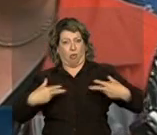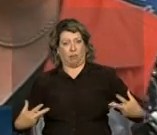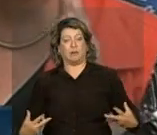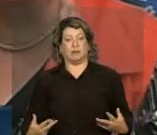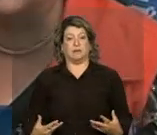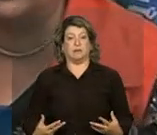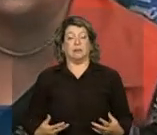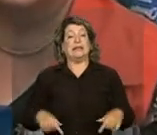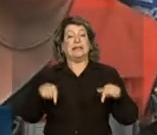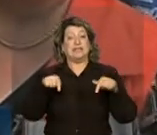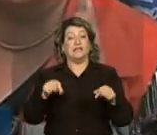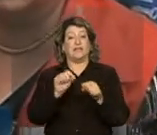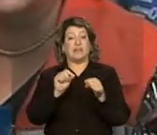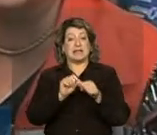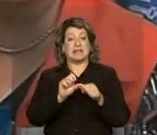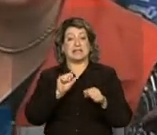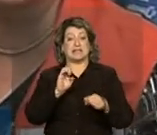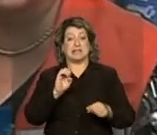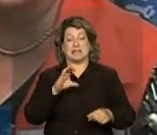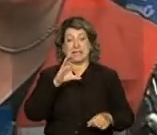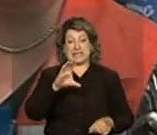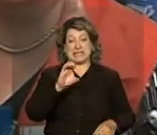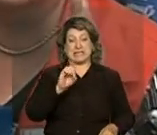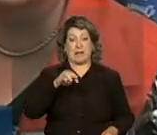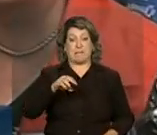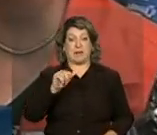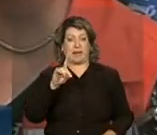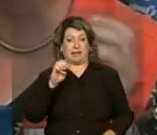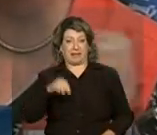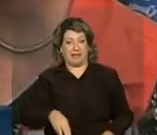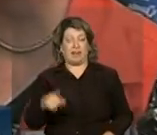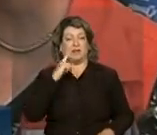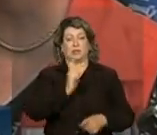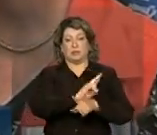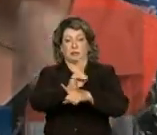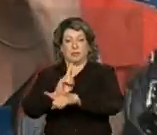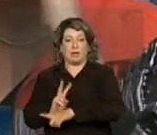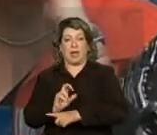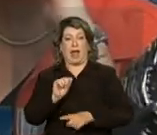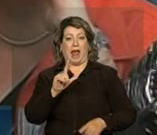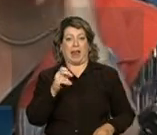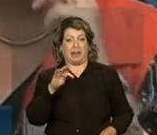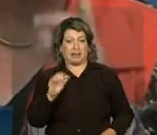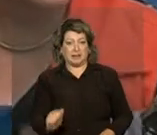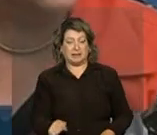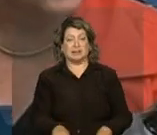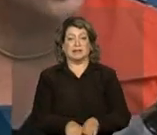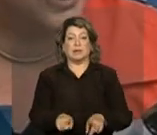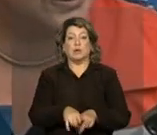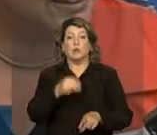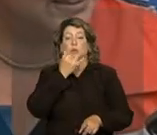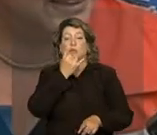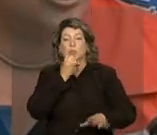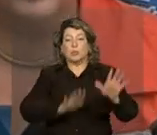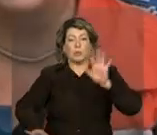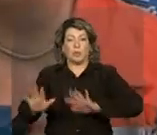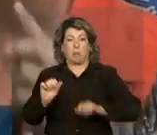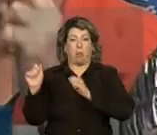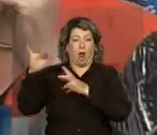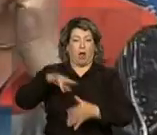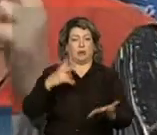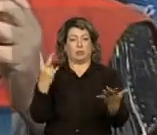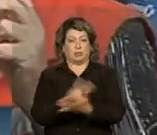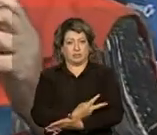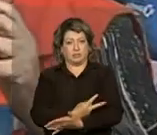que faz o CEMADEM, o Centro Nacional de Monitoramento, Alerta e Prevenção de Desastres